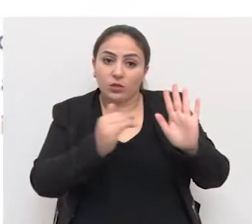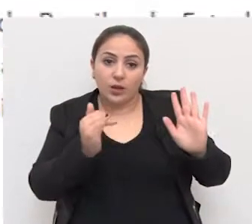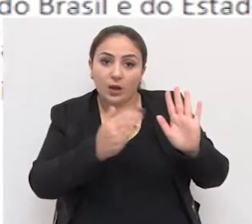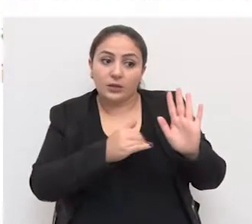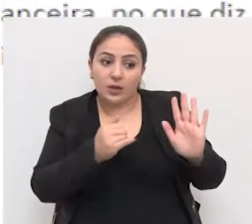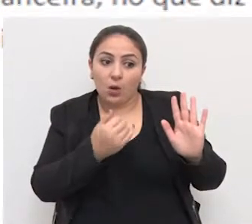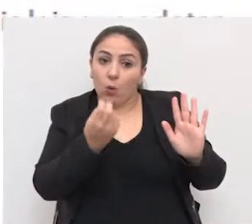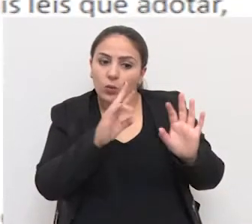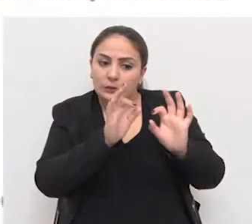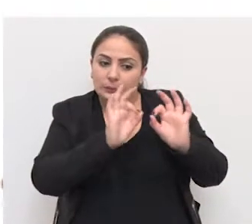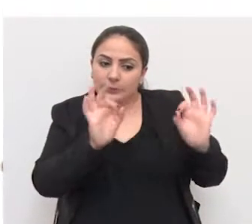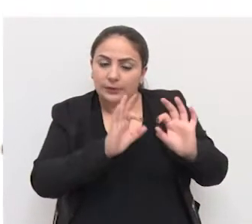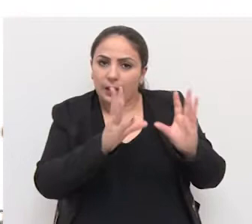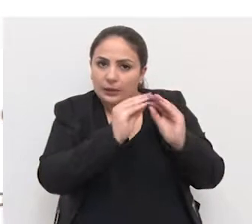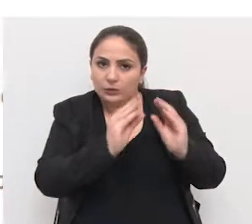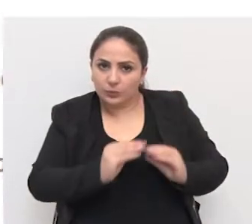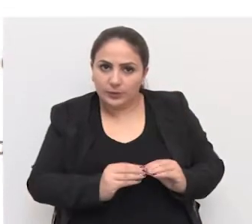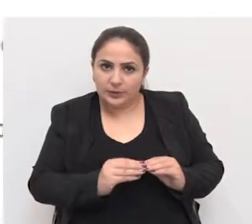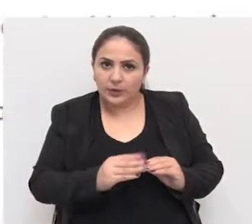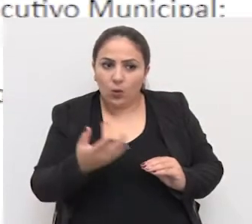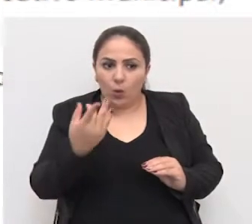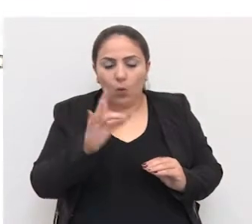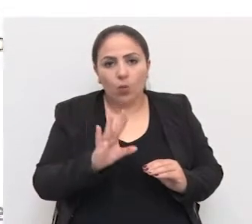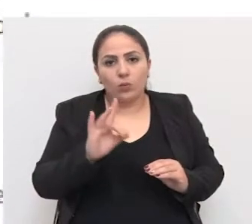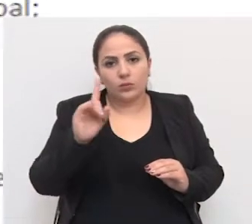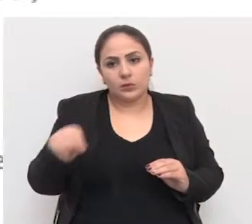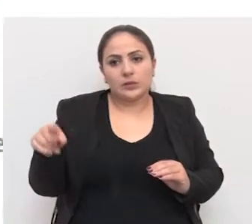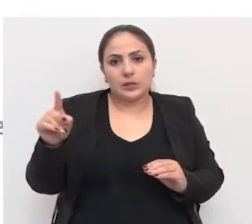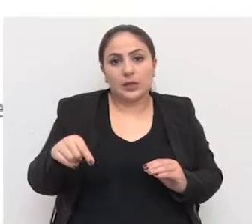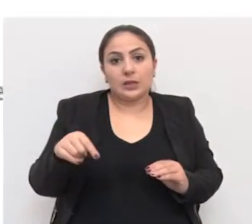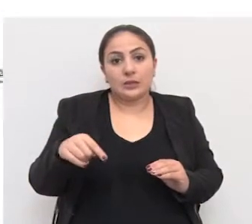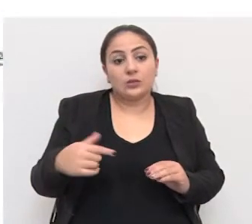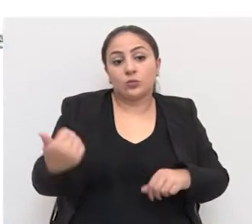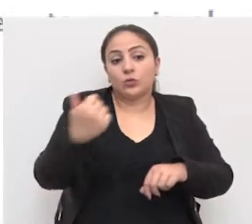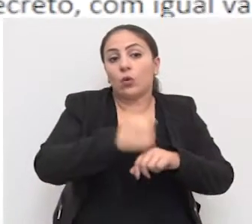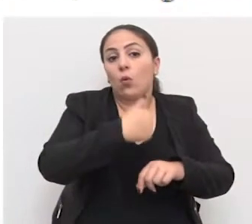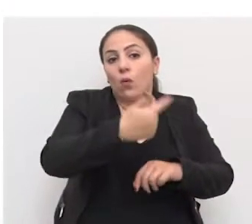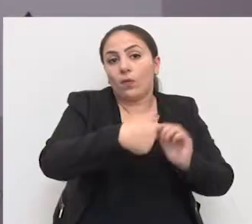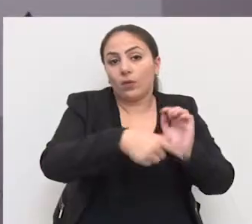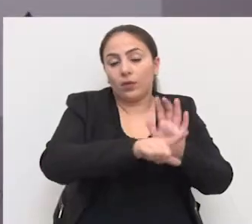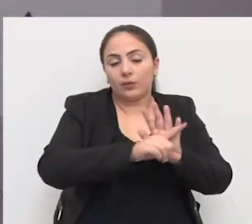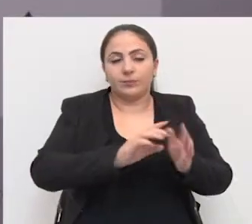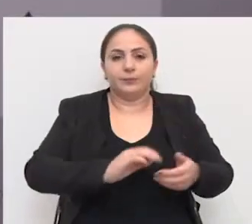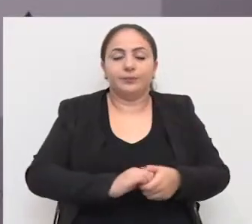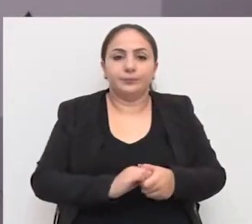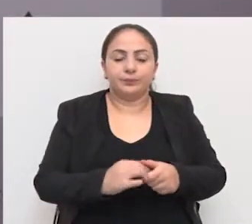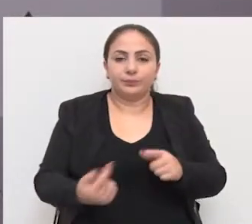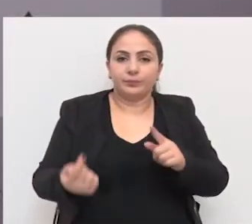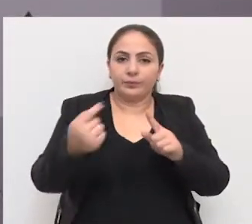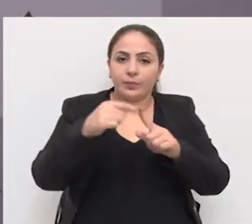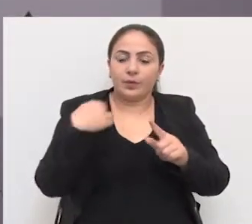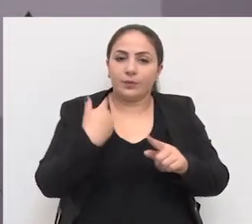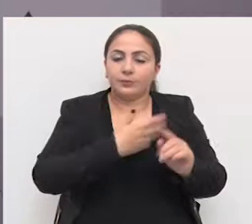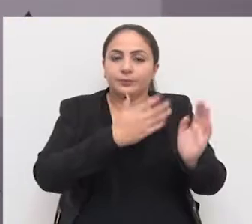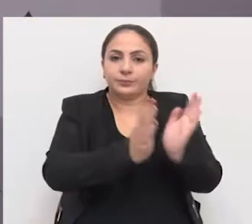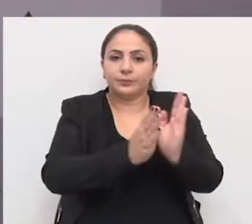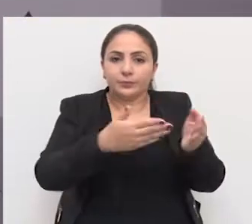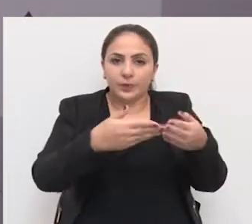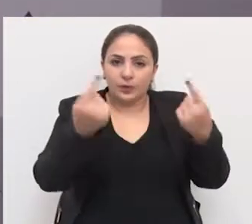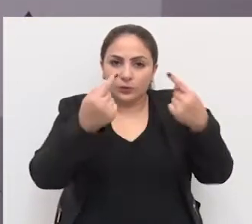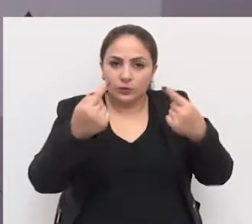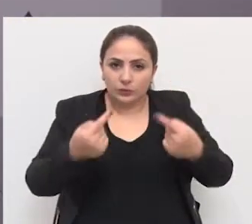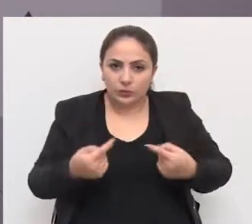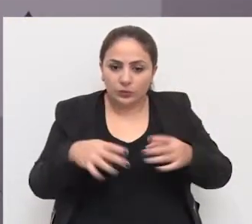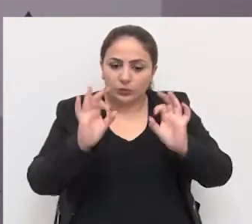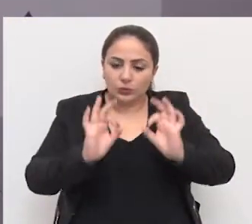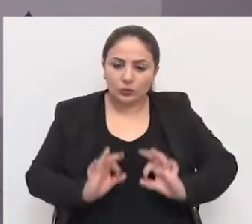revogadas, simplificadas ou até mesmo consolidadas a outras leis. O objetivo com essa comissão é reestruturar o processo